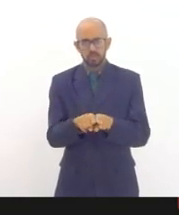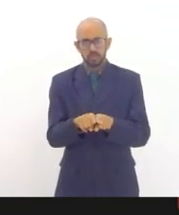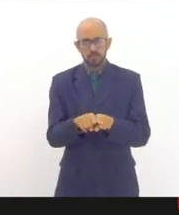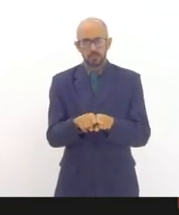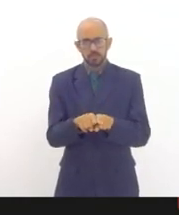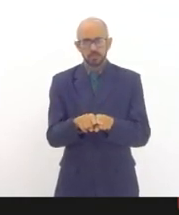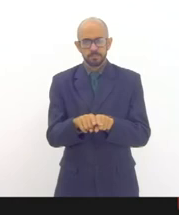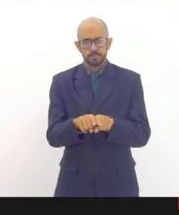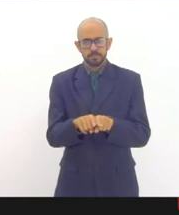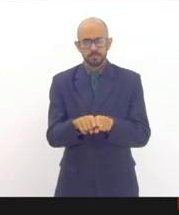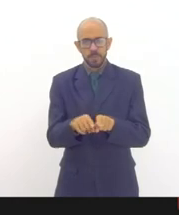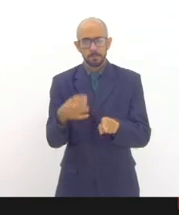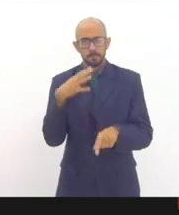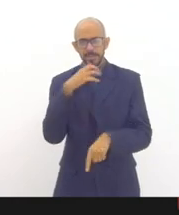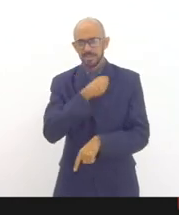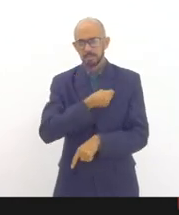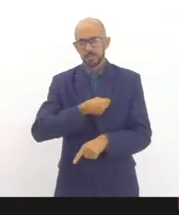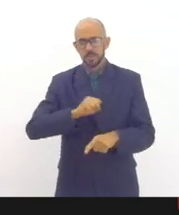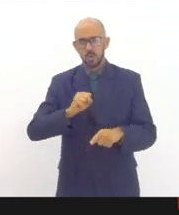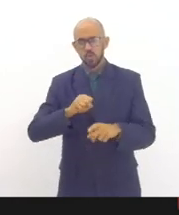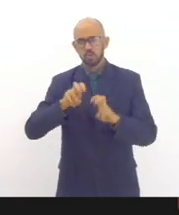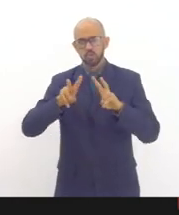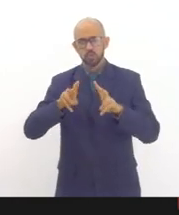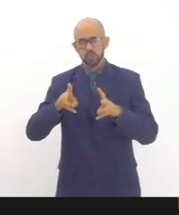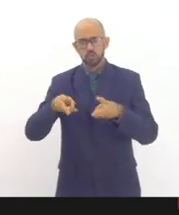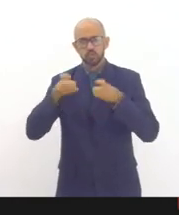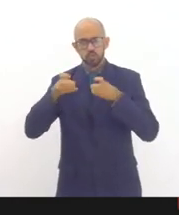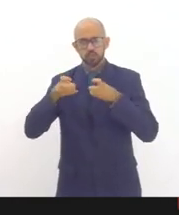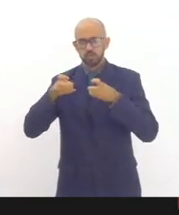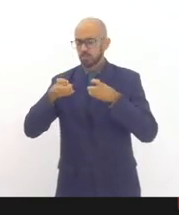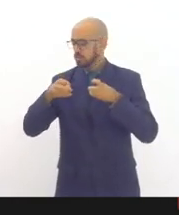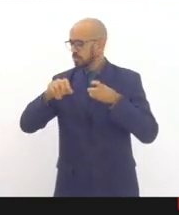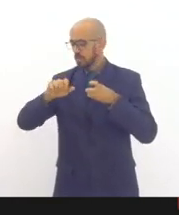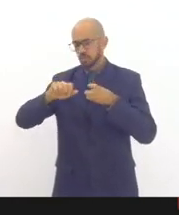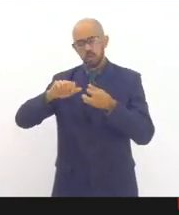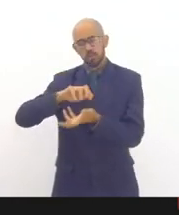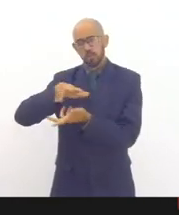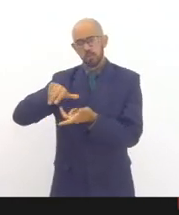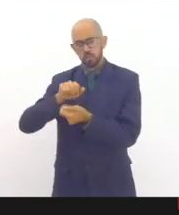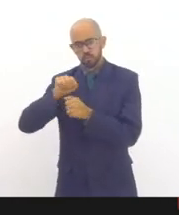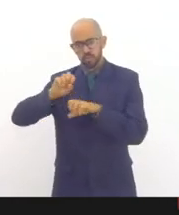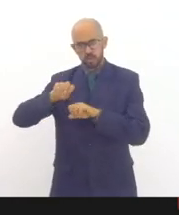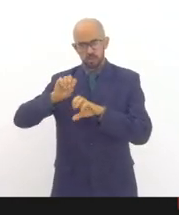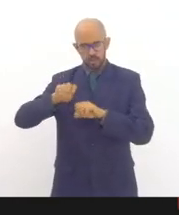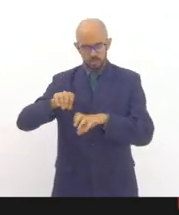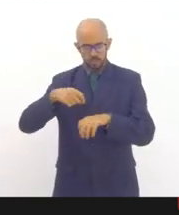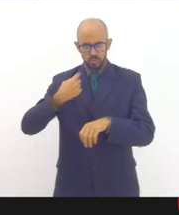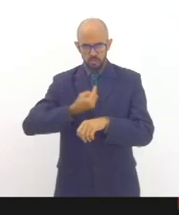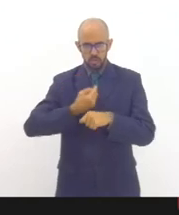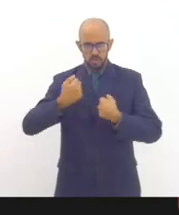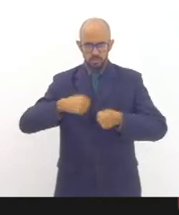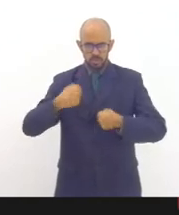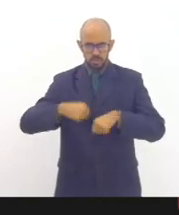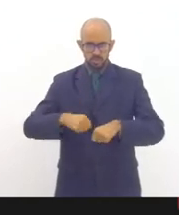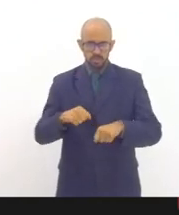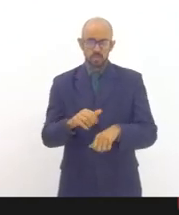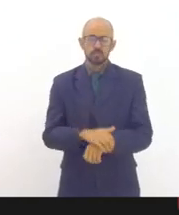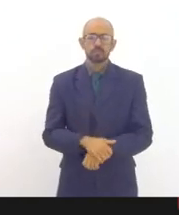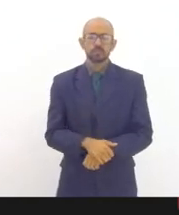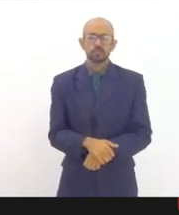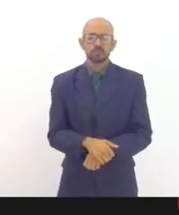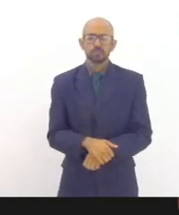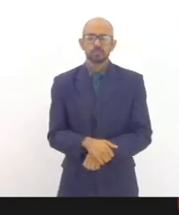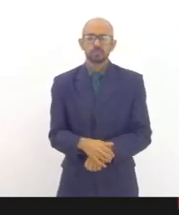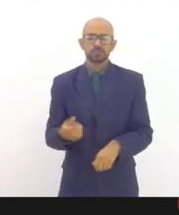uma nova percepção sobre o mundo da educação, sobre o que nós precisamos para renovar o ensino médio. E